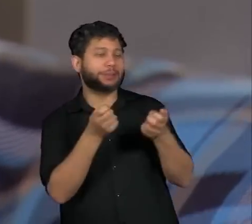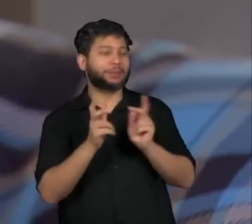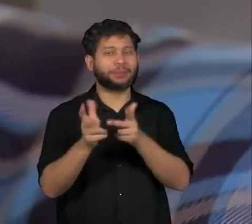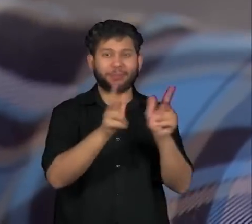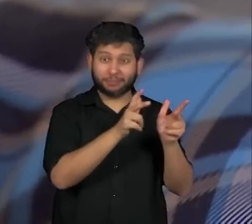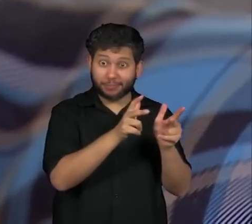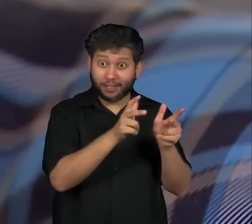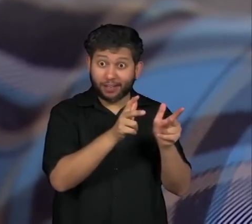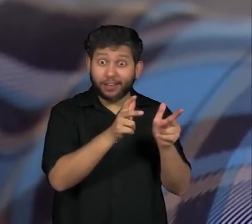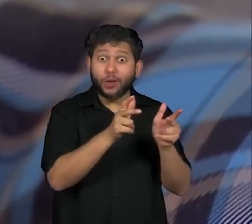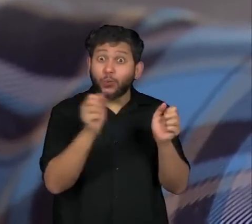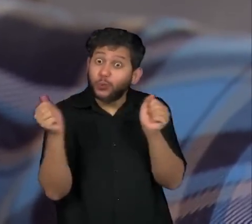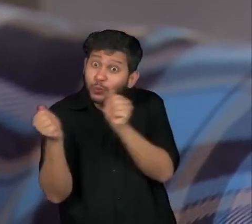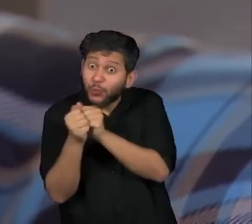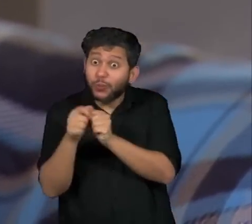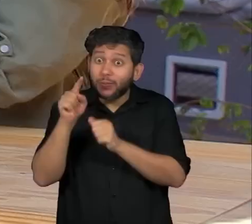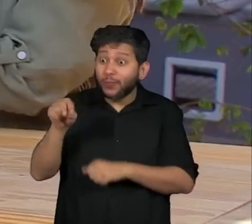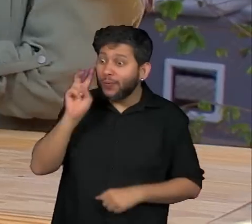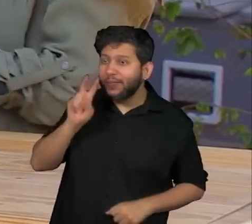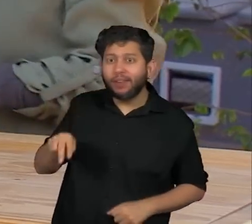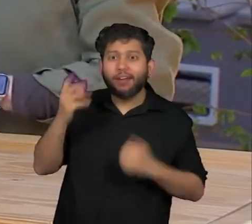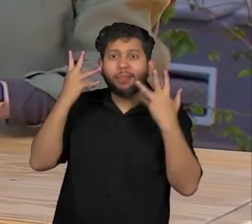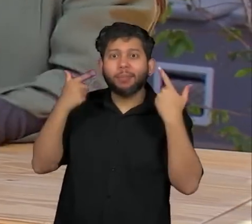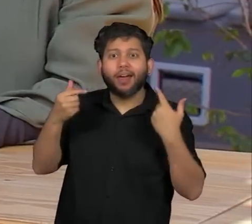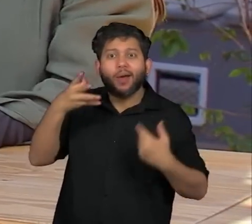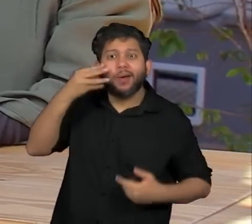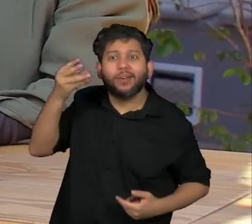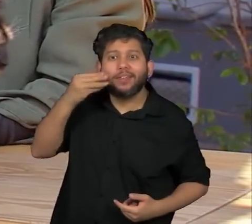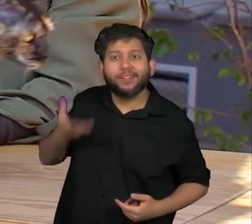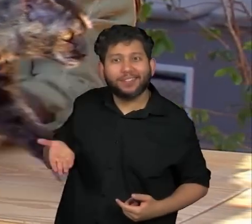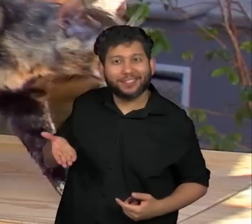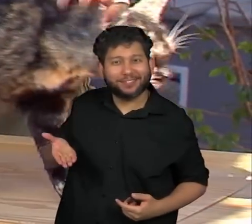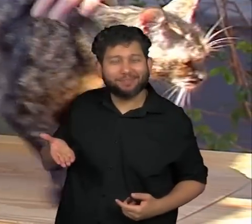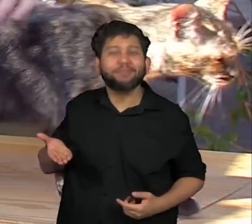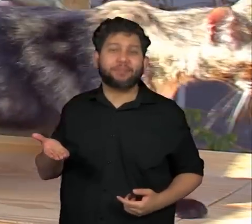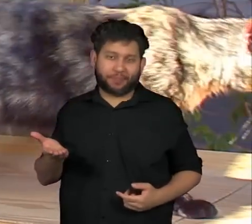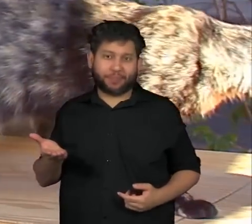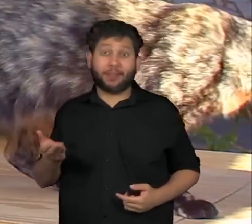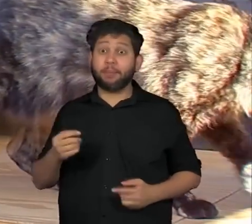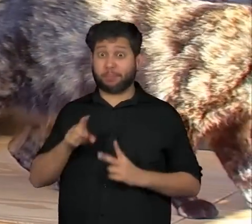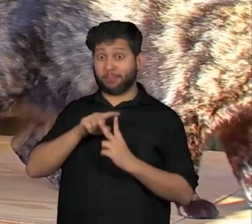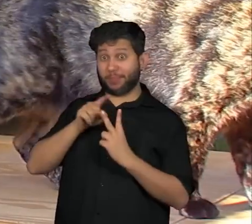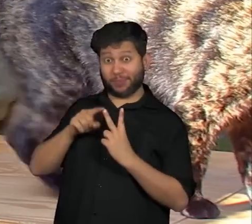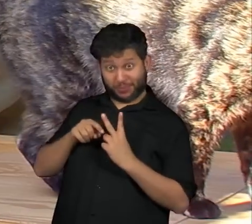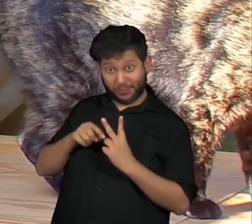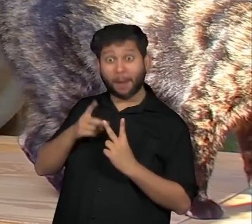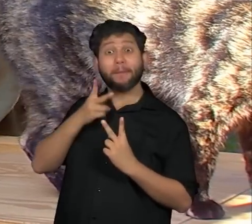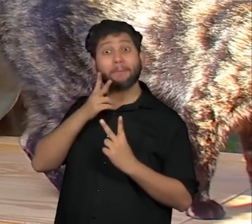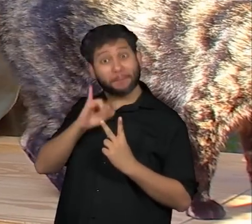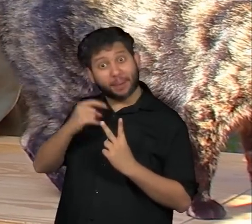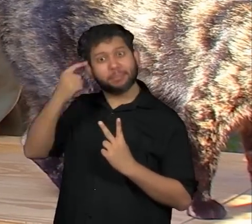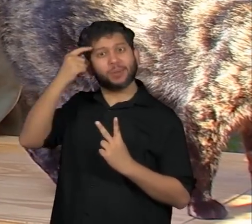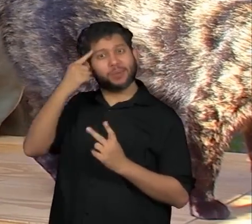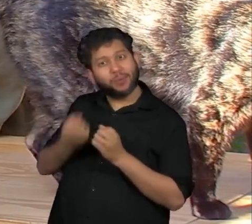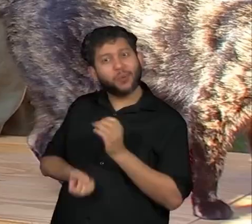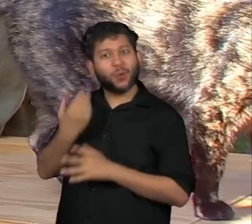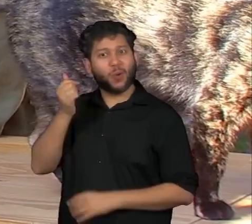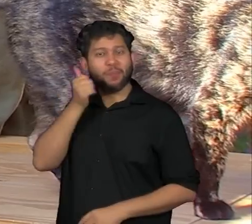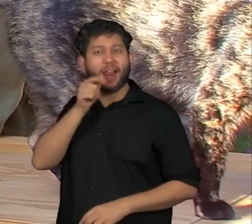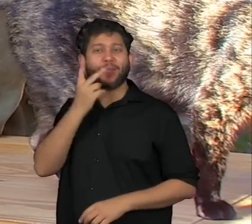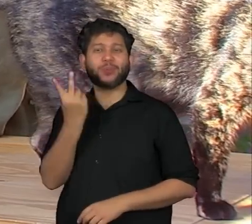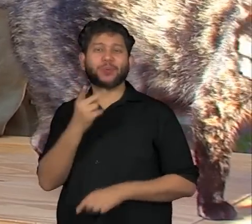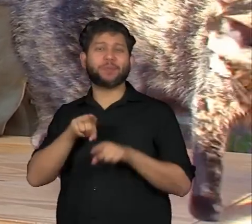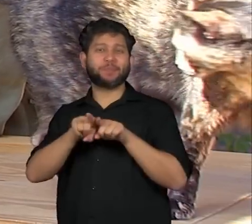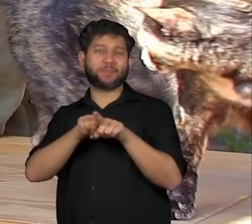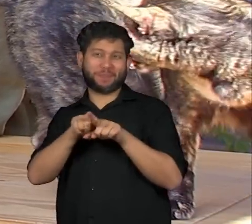animais disponíveis para a adoção. Estimuladas pelos pais para criar o próprio negócio, as irmãs Luana e